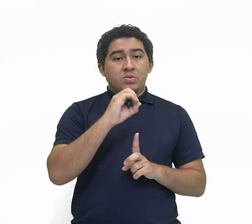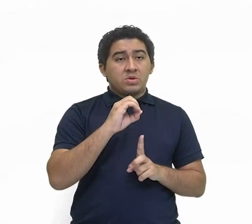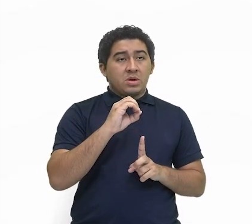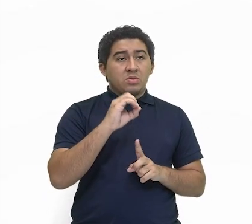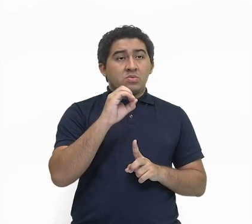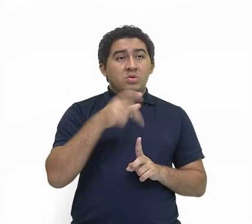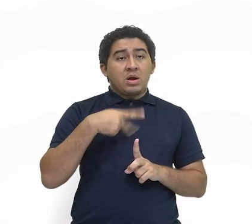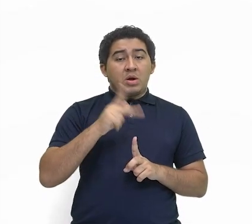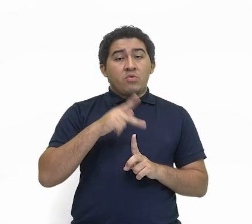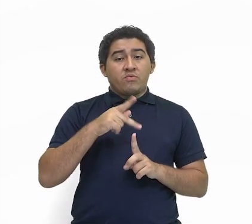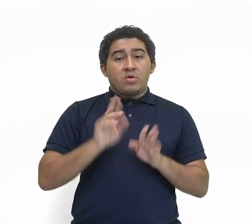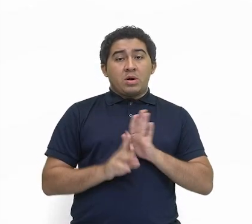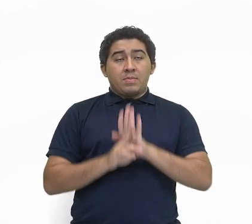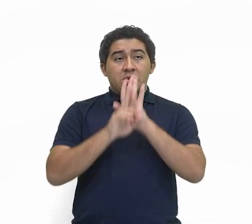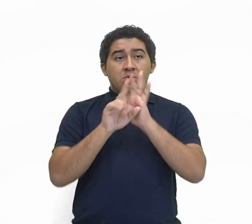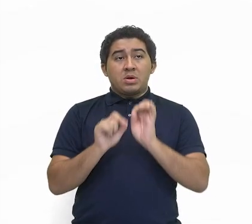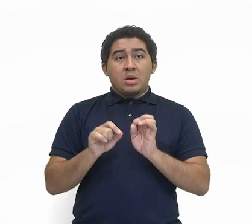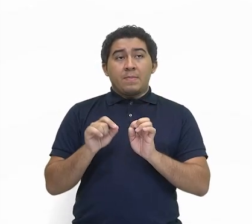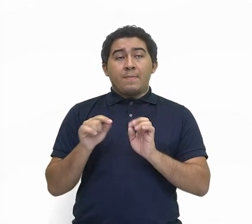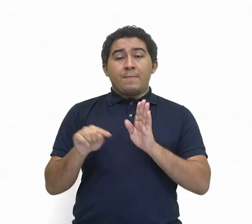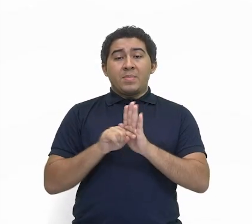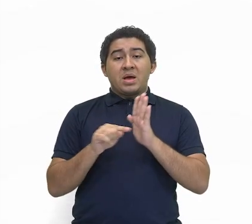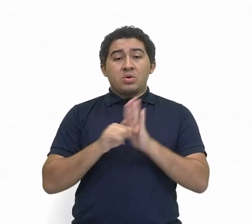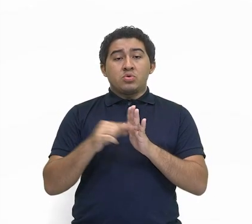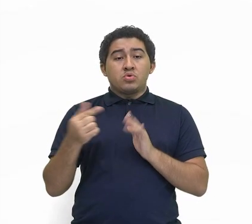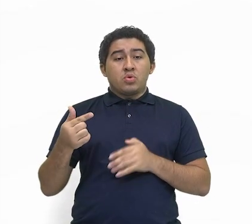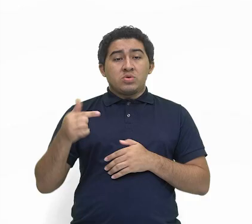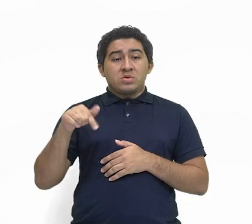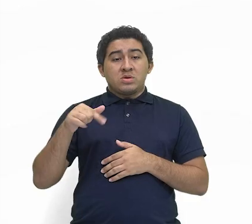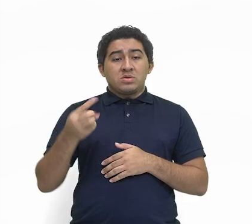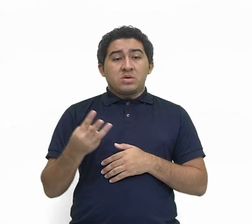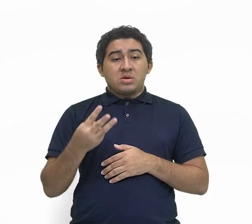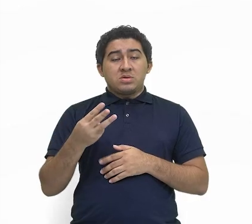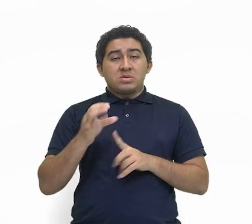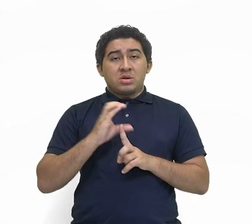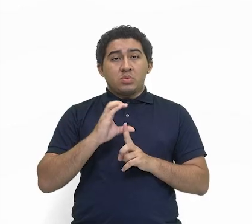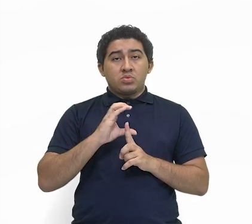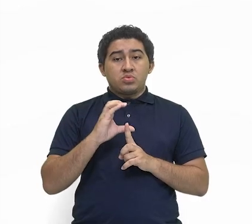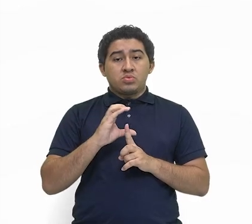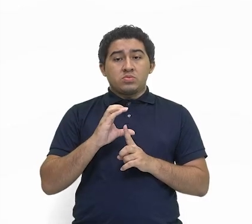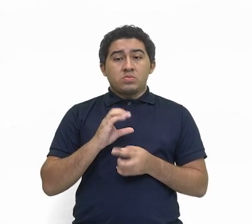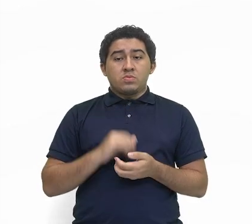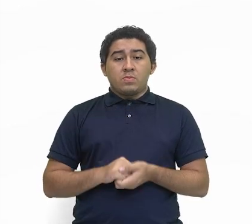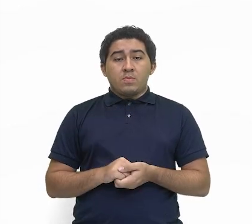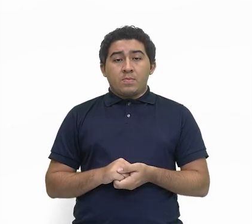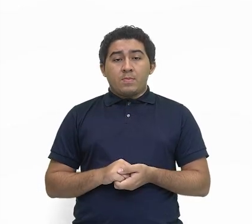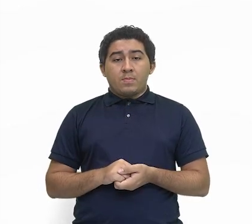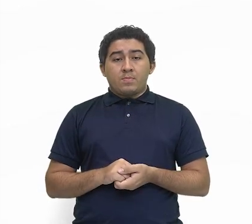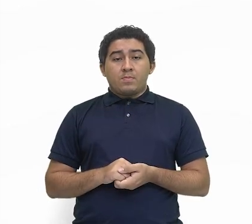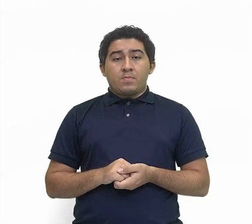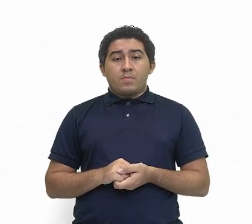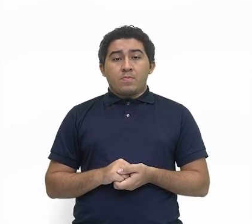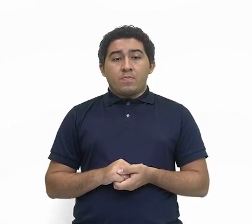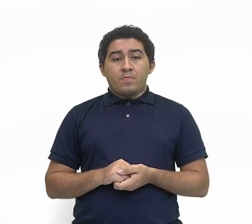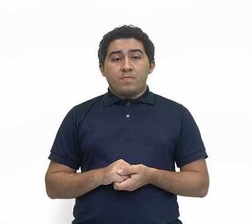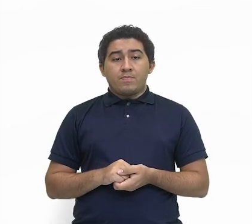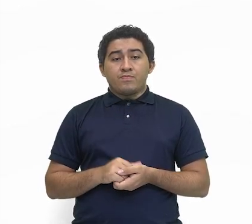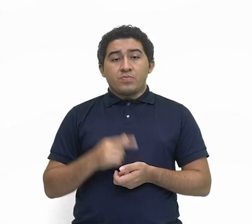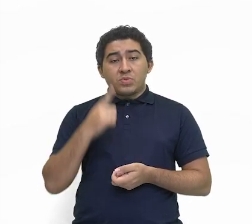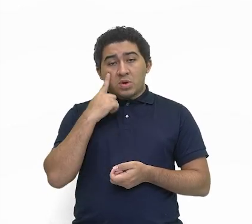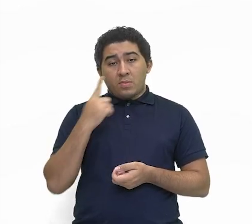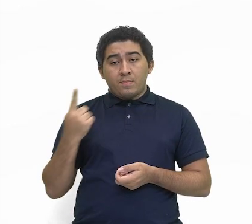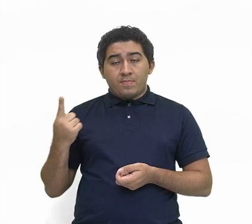Kelvin representa menos 273 Celsius. Então, na escala Kelvin, olha só, o ponto de fusão do